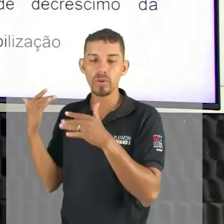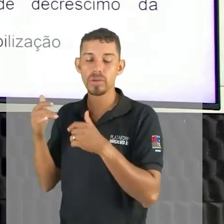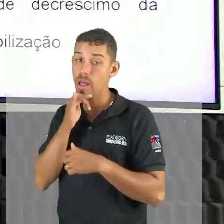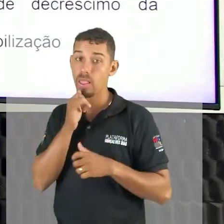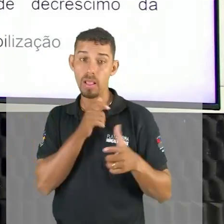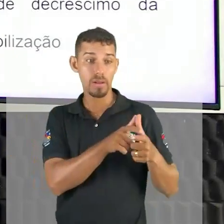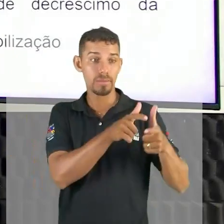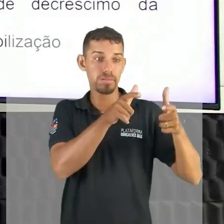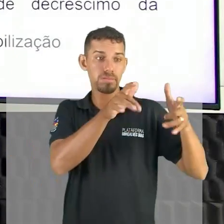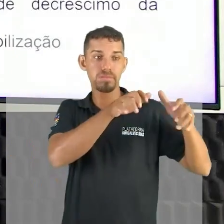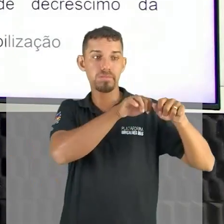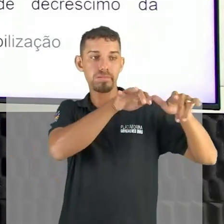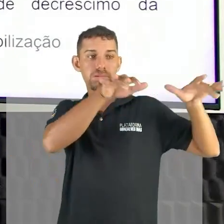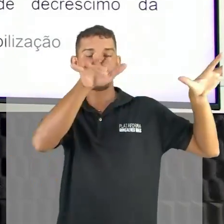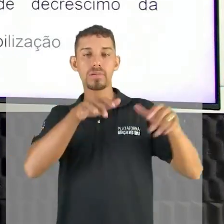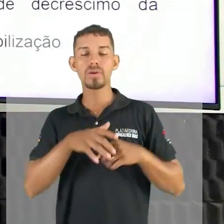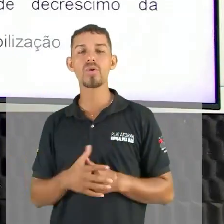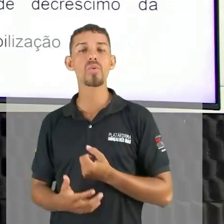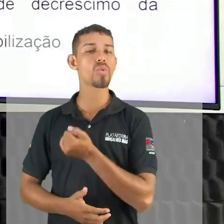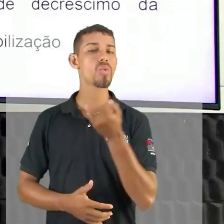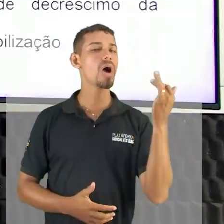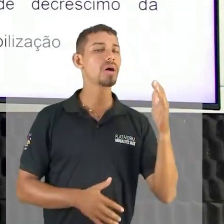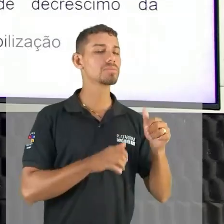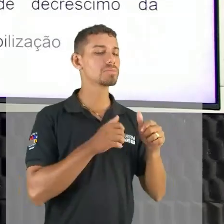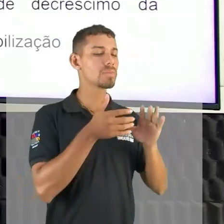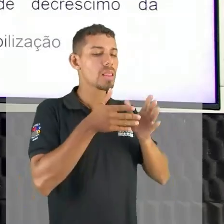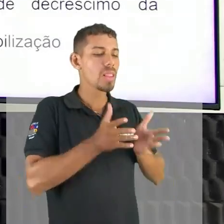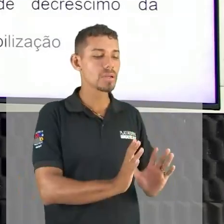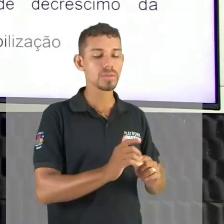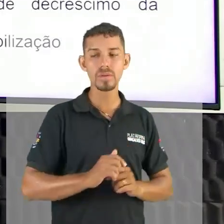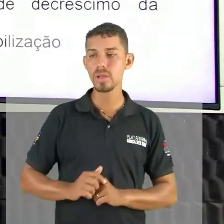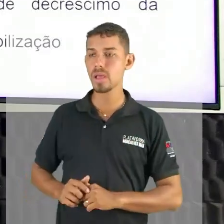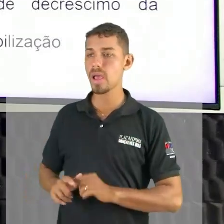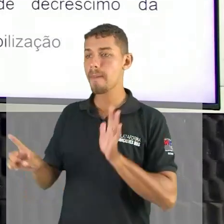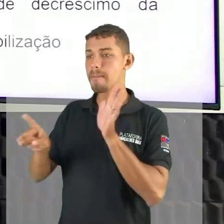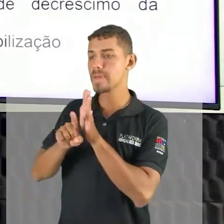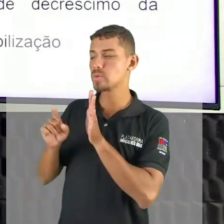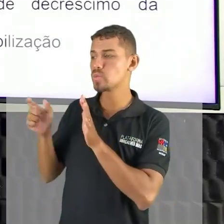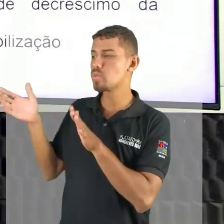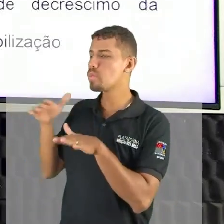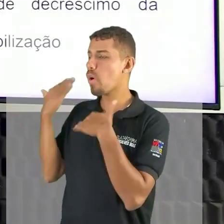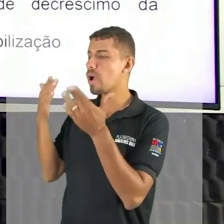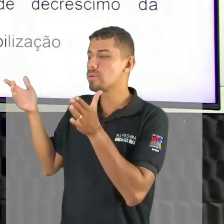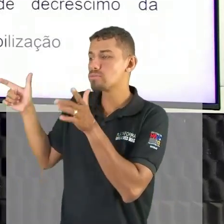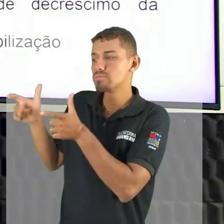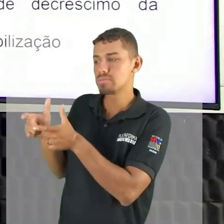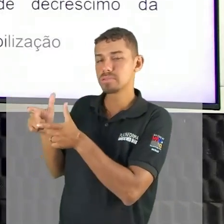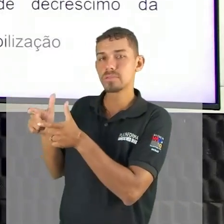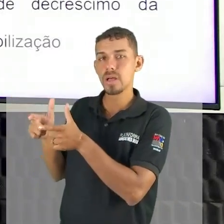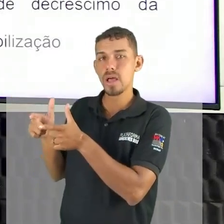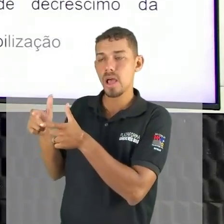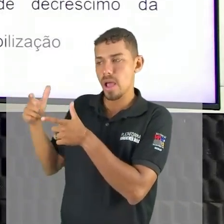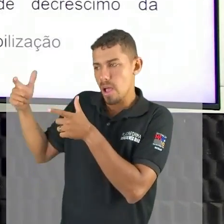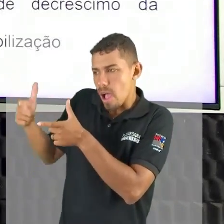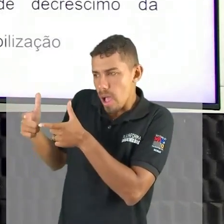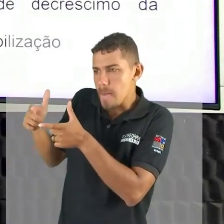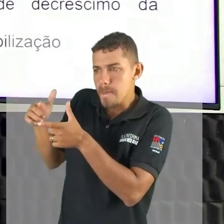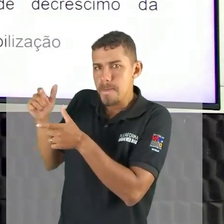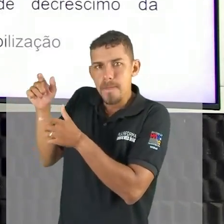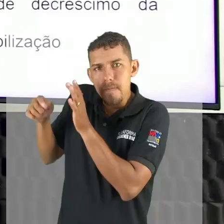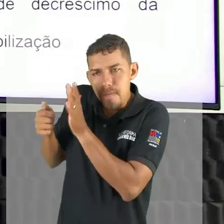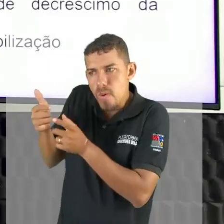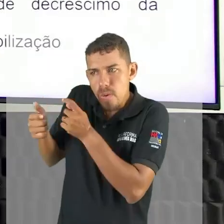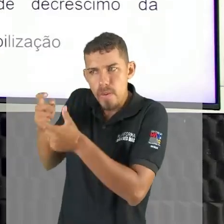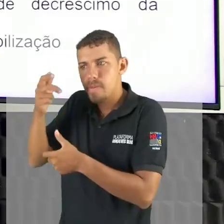Crescimento natural significa quantos nasceram menos quantos morreram. Se tem menos pessoas morrendo porque